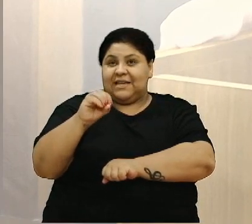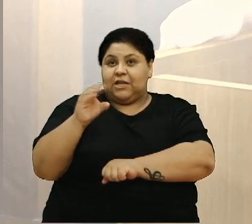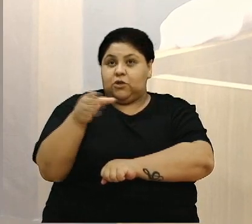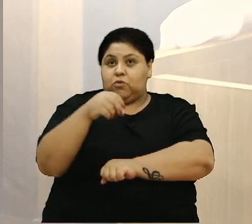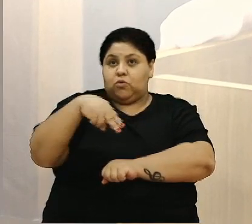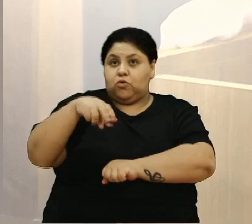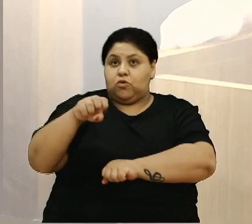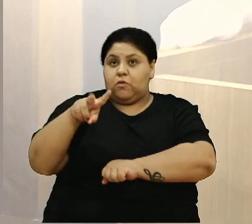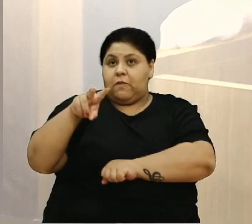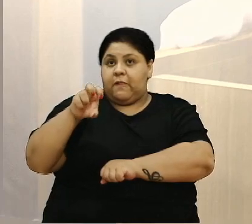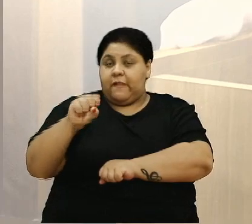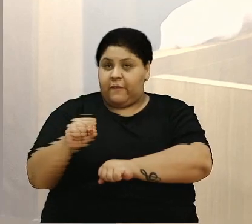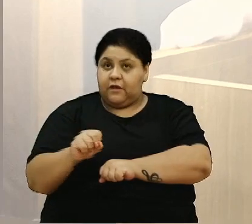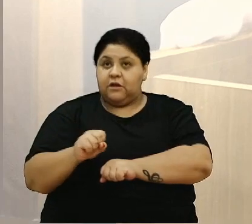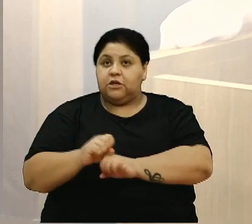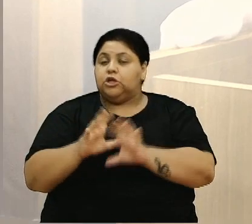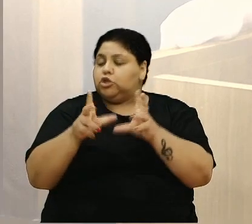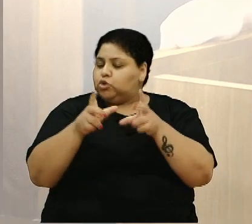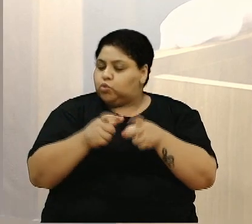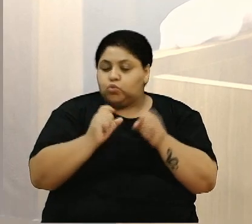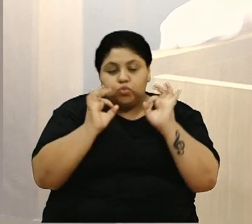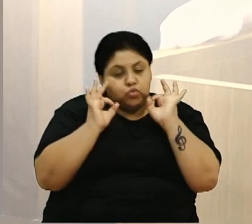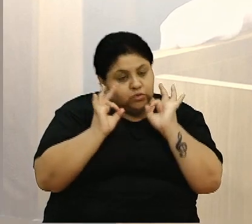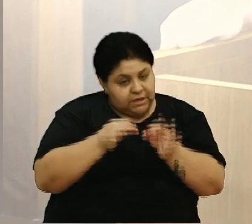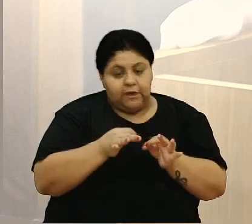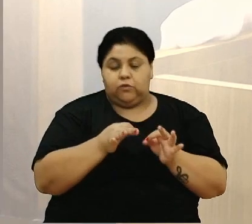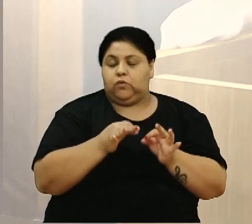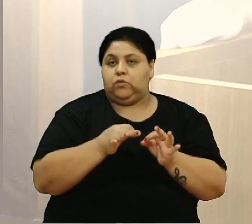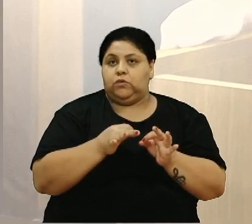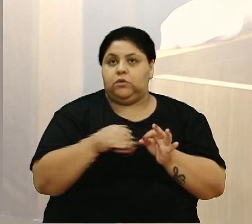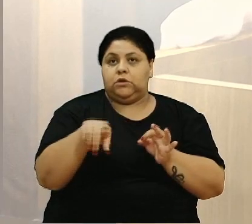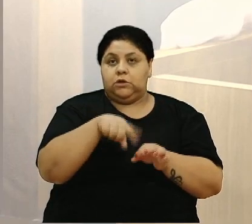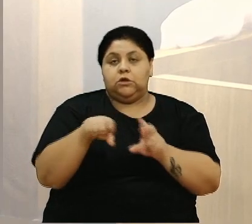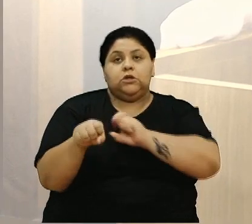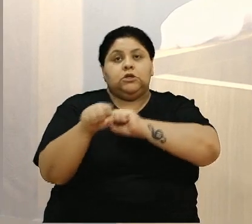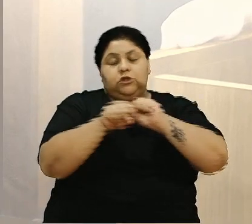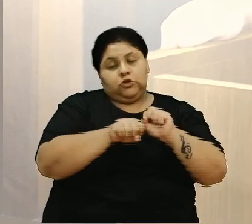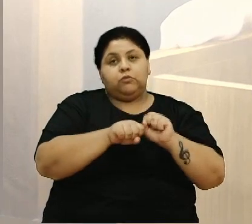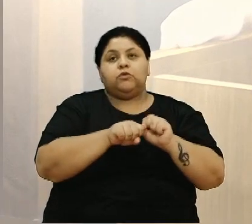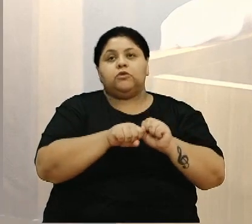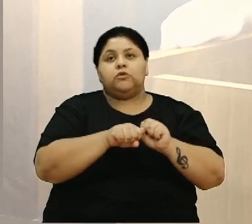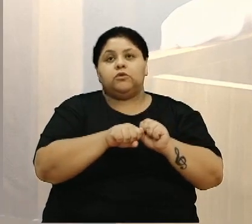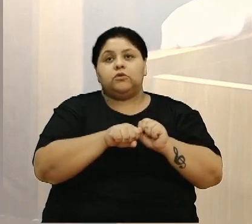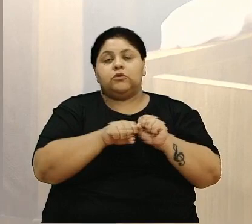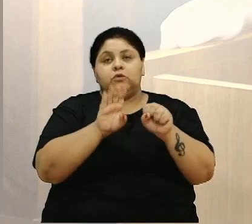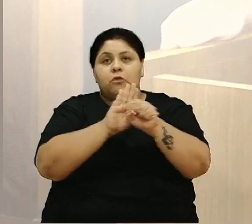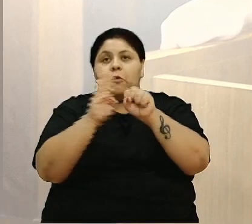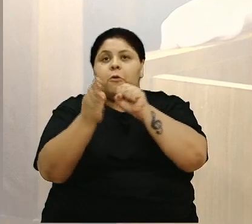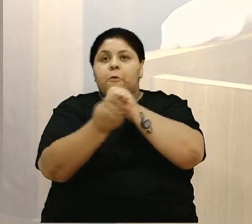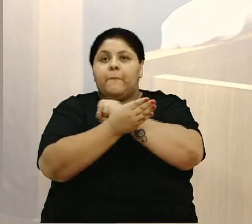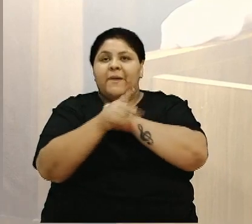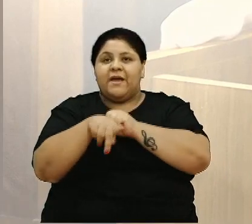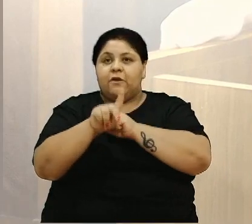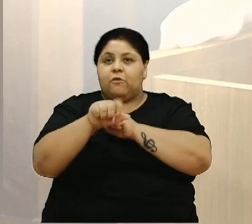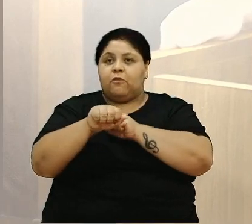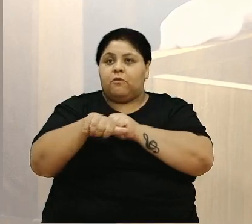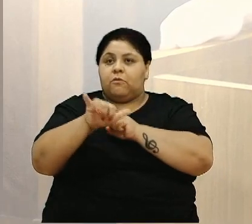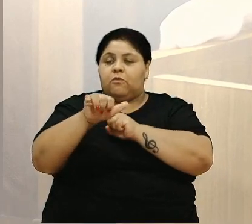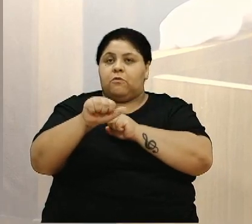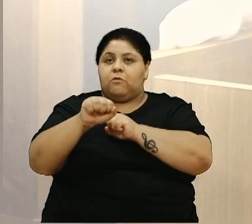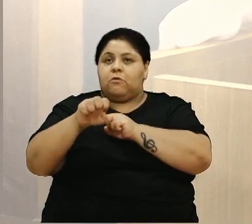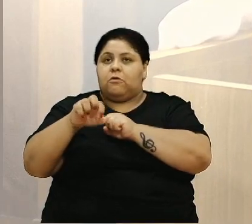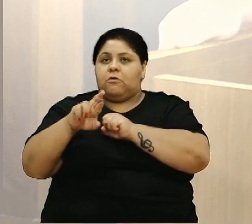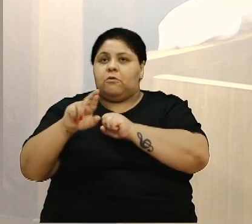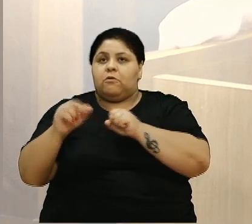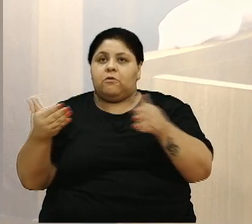se tudo correr dentro do positivo, que a gente possa atravessar o bairro Kaiser, chegando até